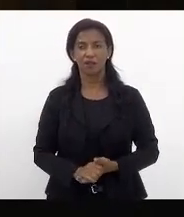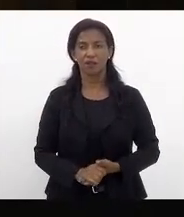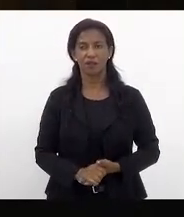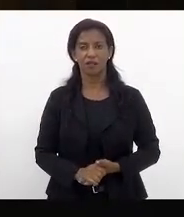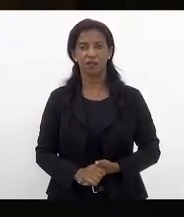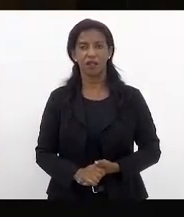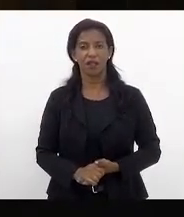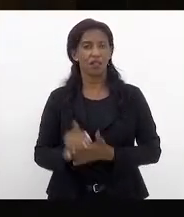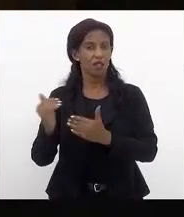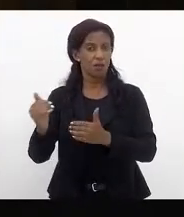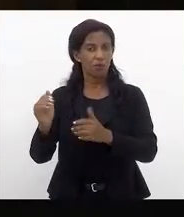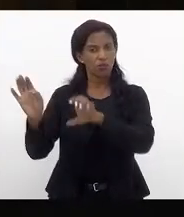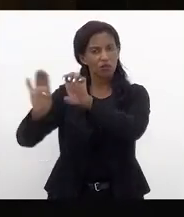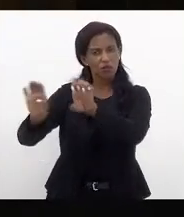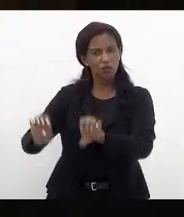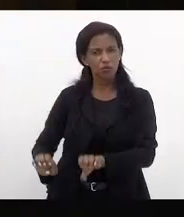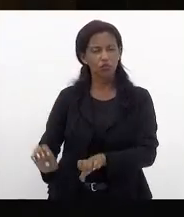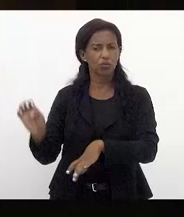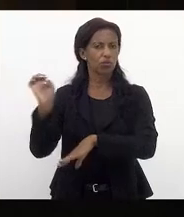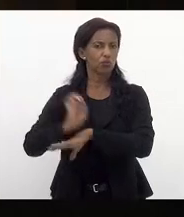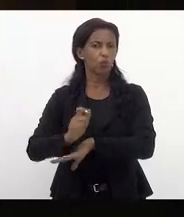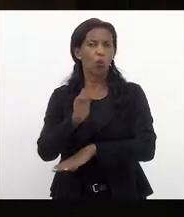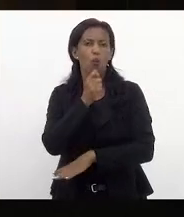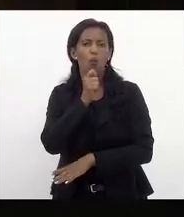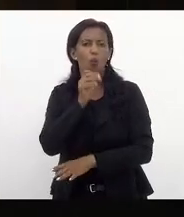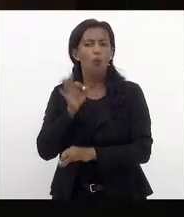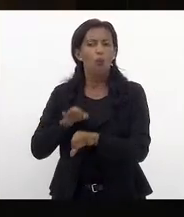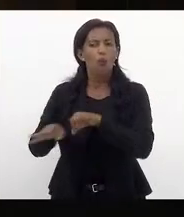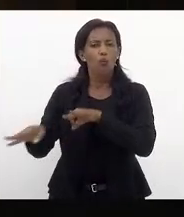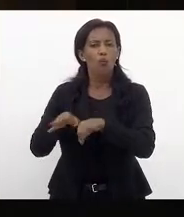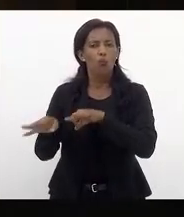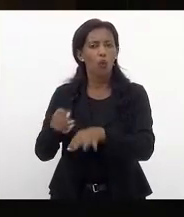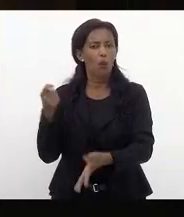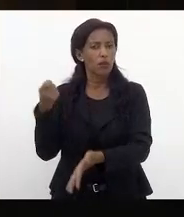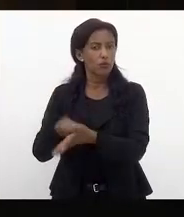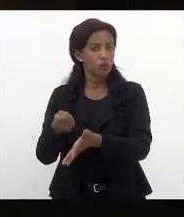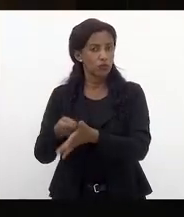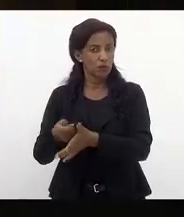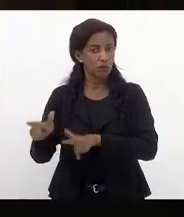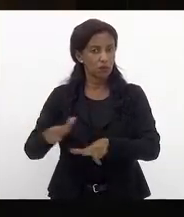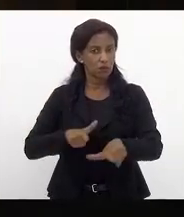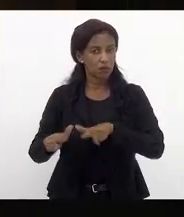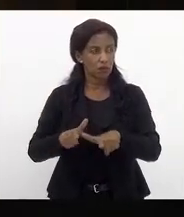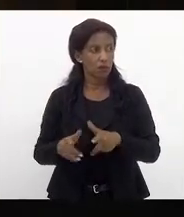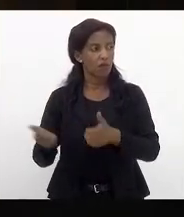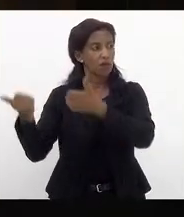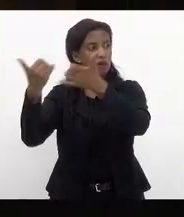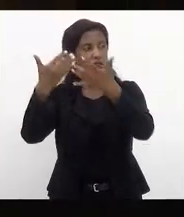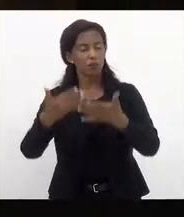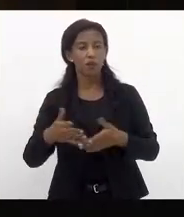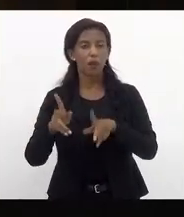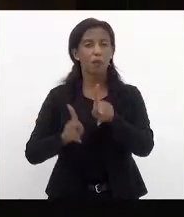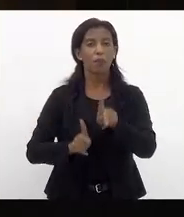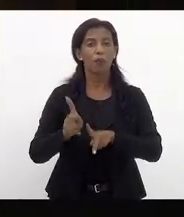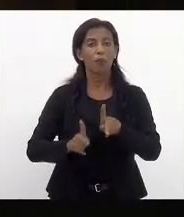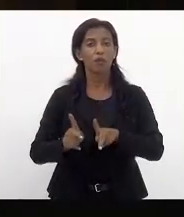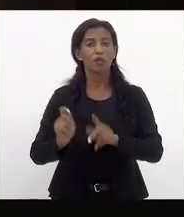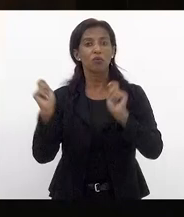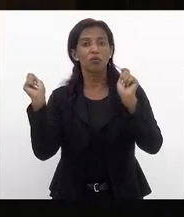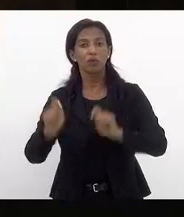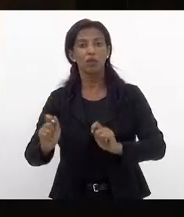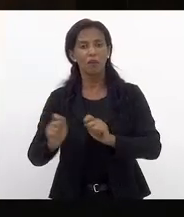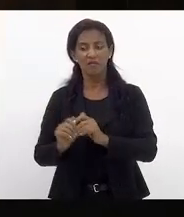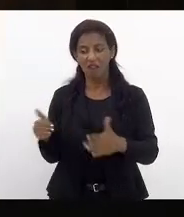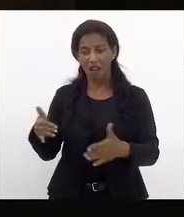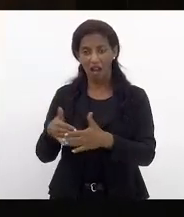as autarquias, as estruturas do Estado não tiver condições de manter os serviços abertos, vai justificar para a população que só dá para fazer